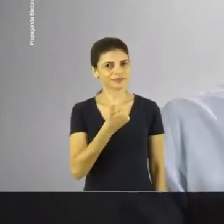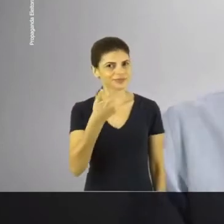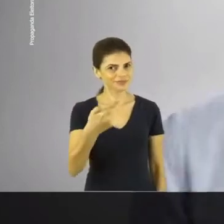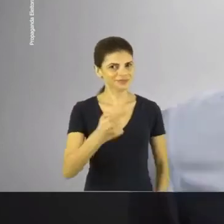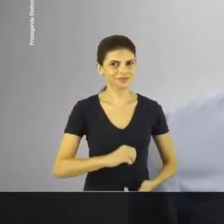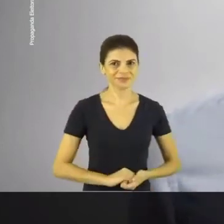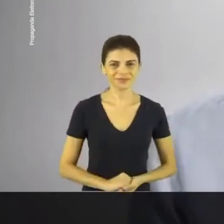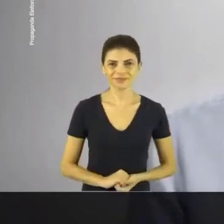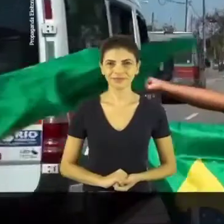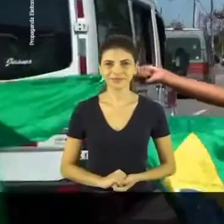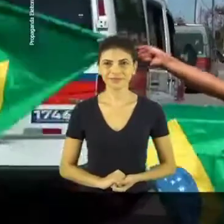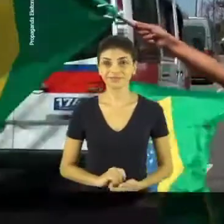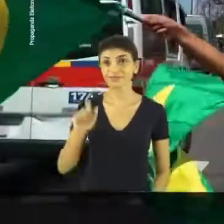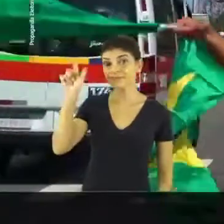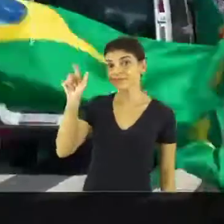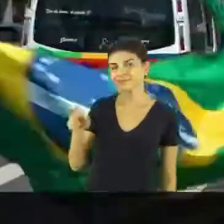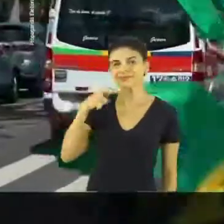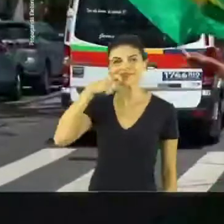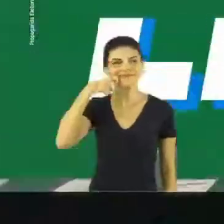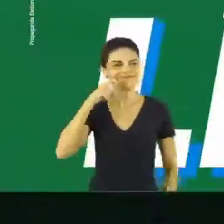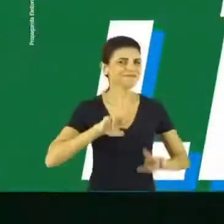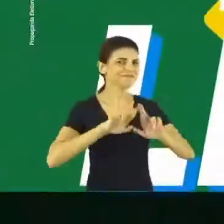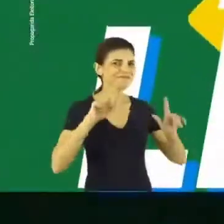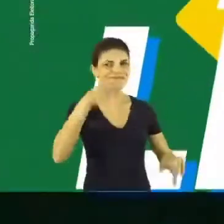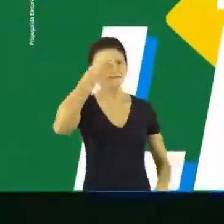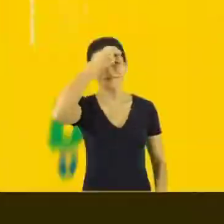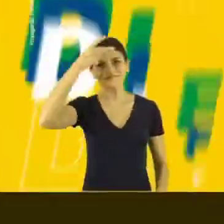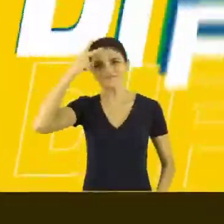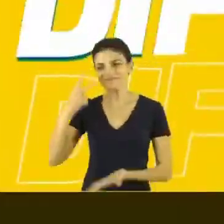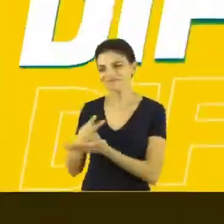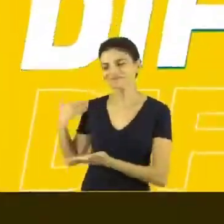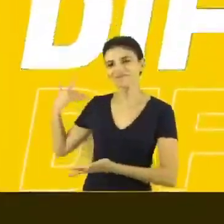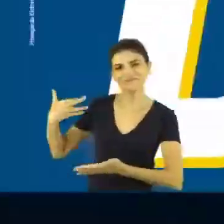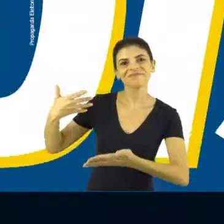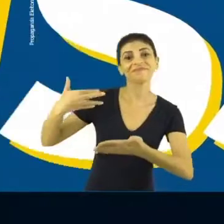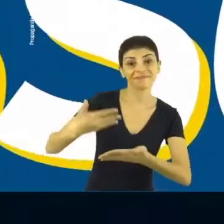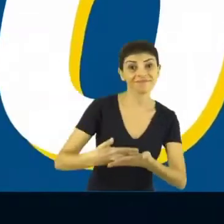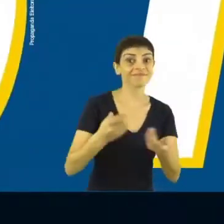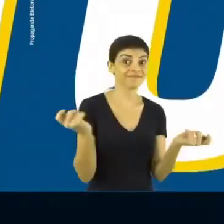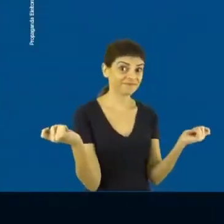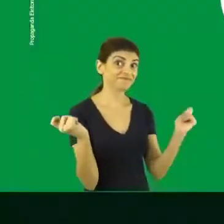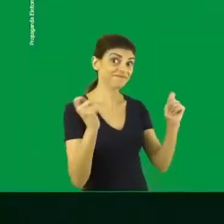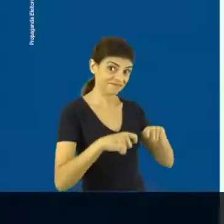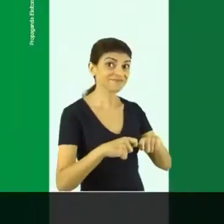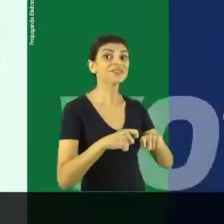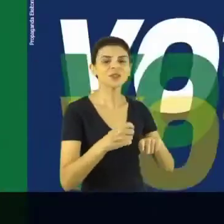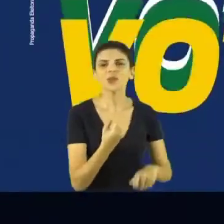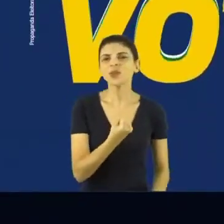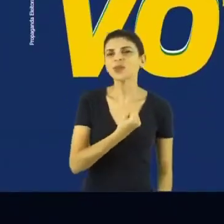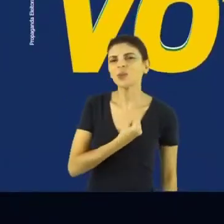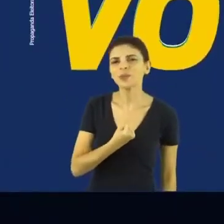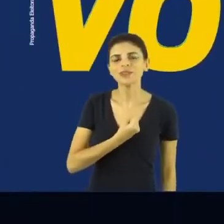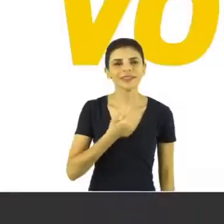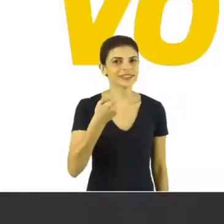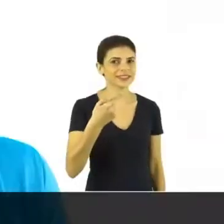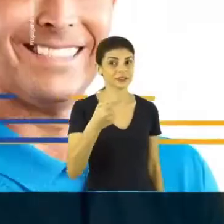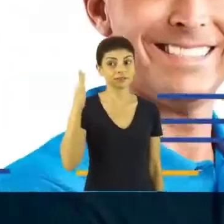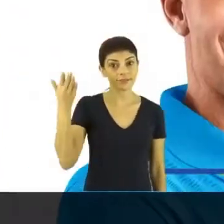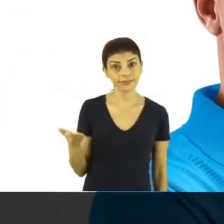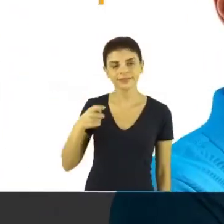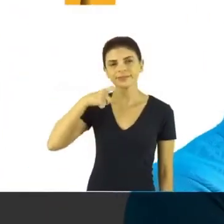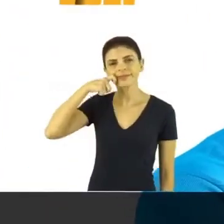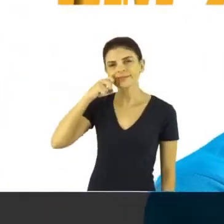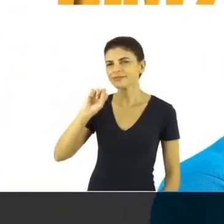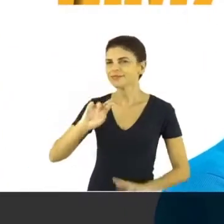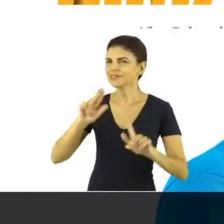vote 17. Pode acreditar! Luiz Lima é diferente disso tudo que está aí. Pode votar 17.